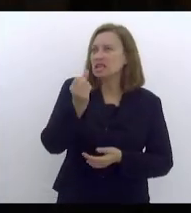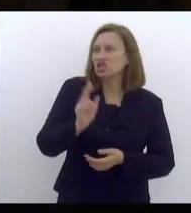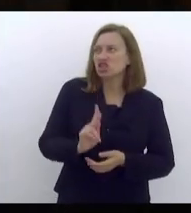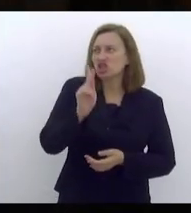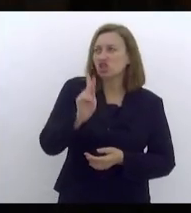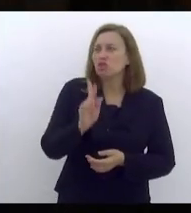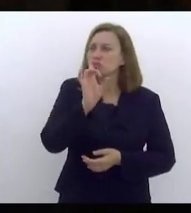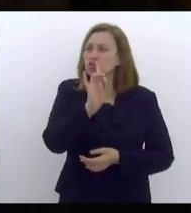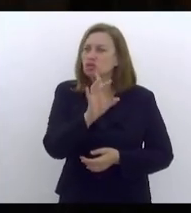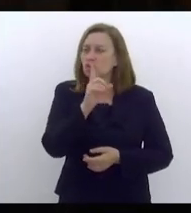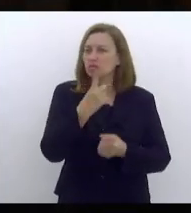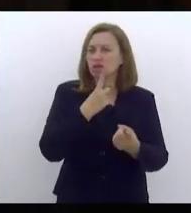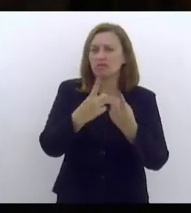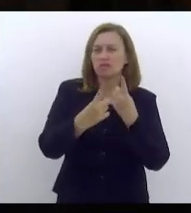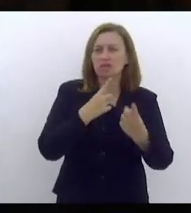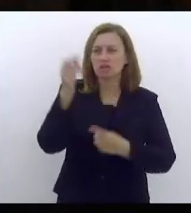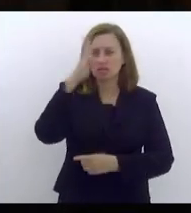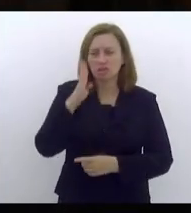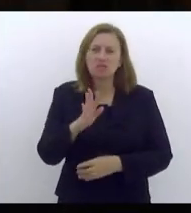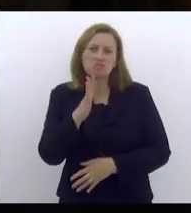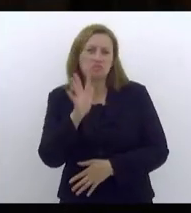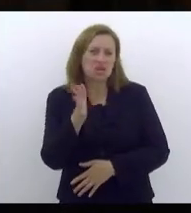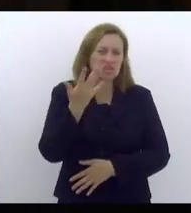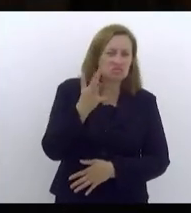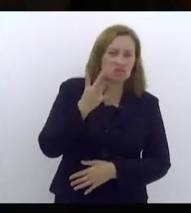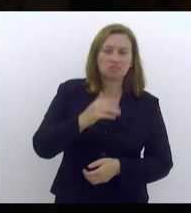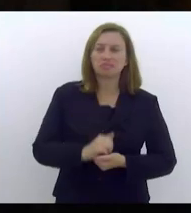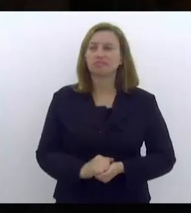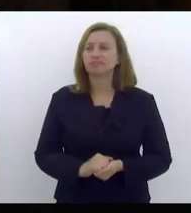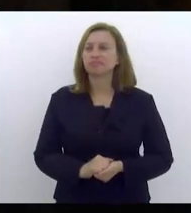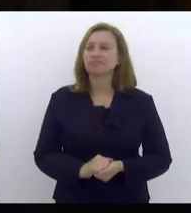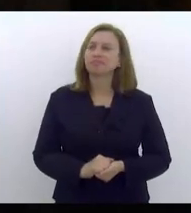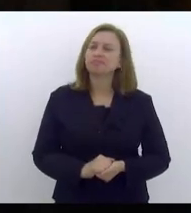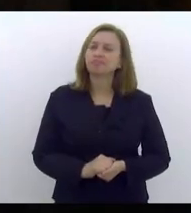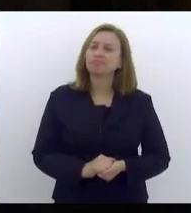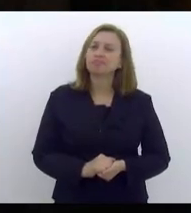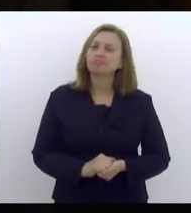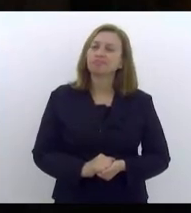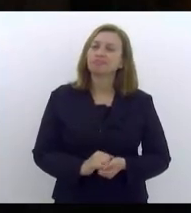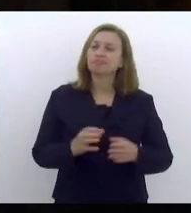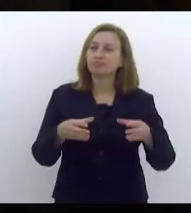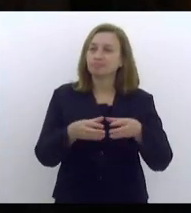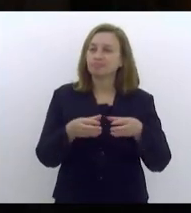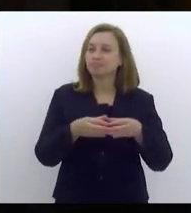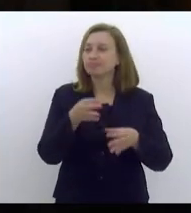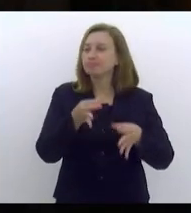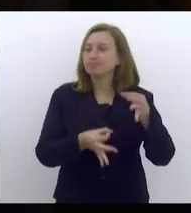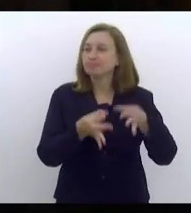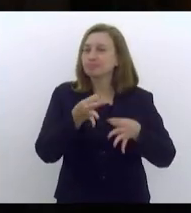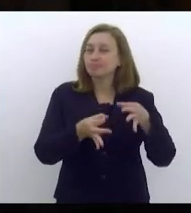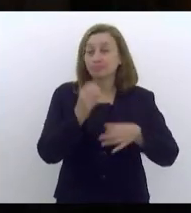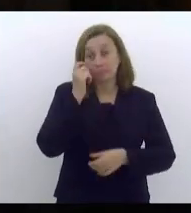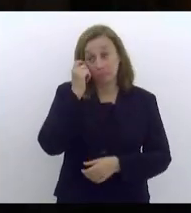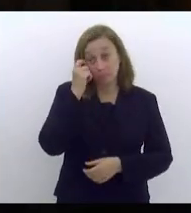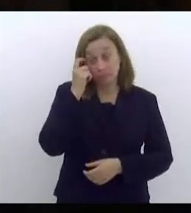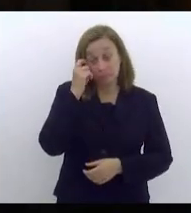só de Avenida Brasil, aproximadamente. E da Comissão de Constituição e Justiça,